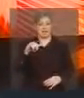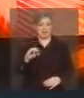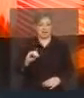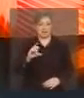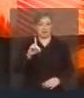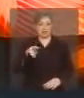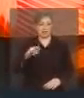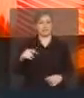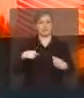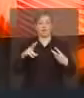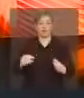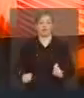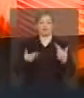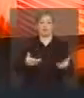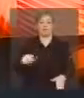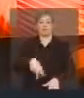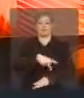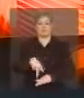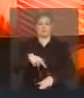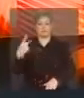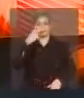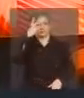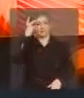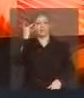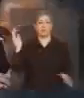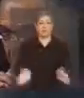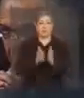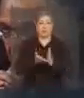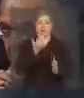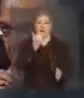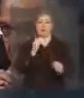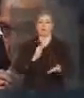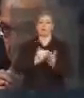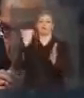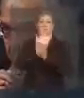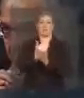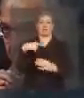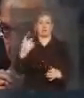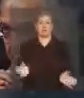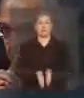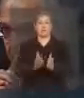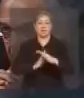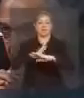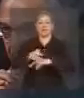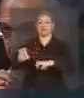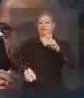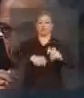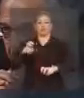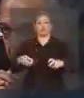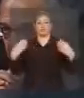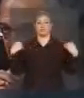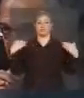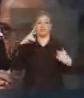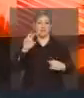eu vou entregar esse país. Os pobres comendo mais. Os pobres entrando no shopping. Abrindo